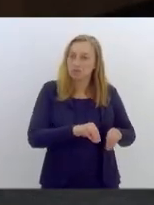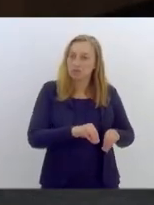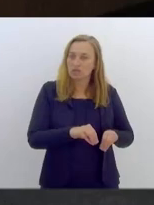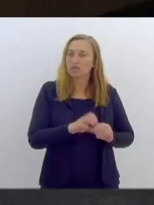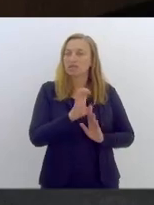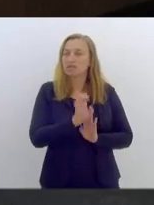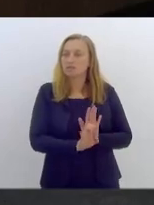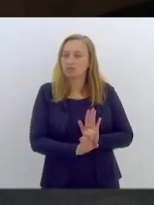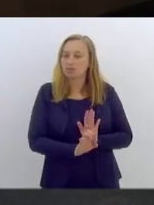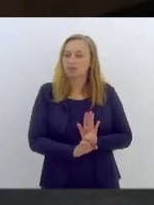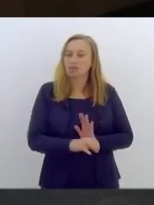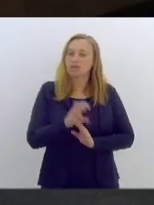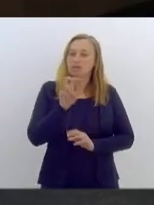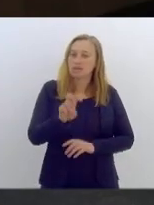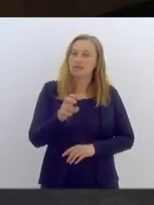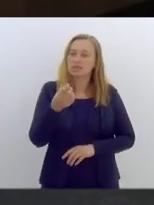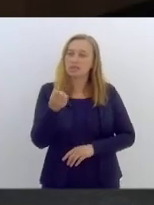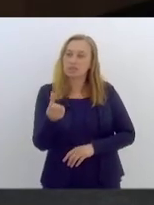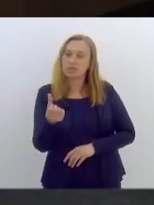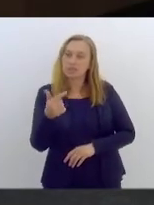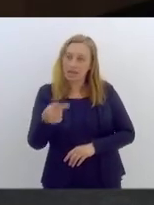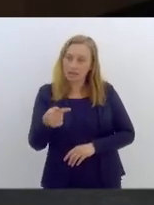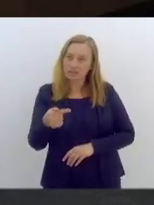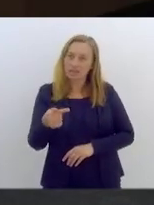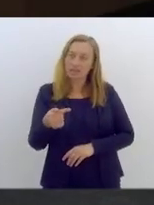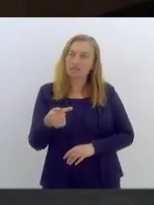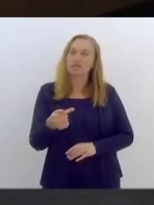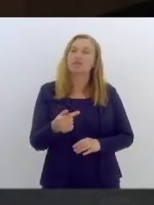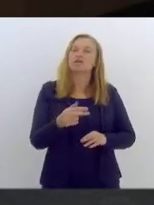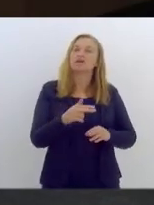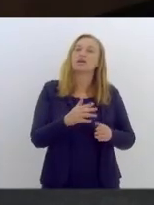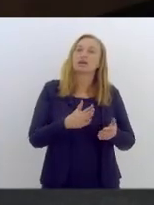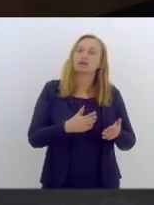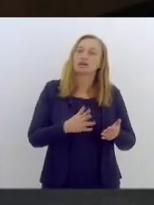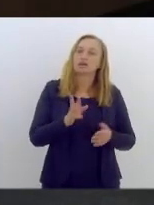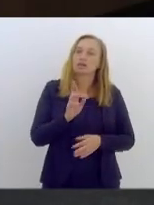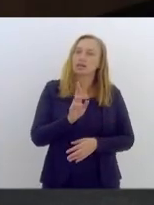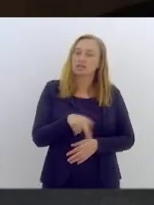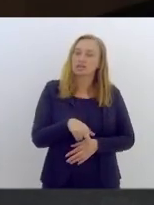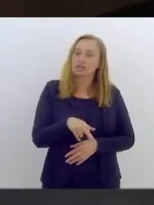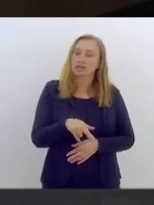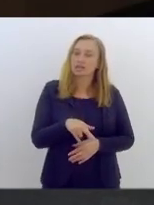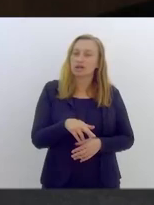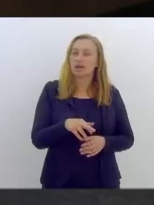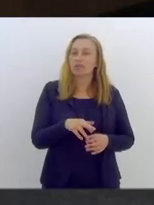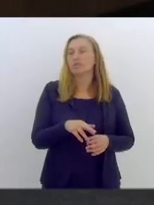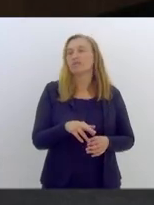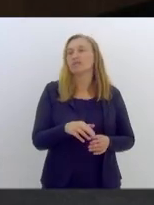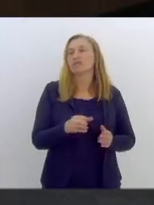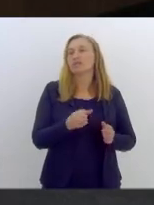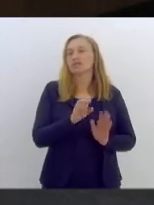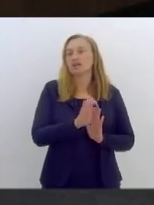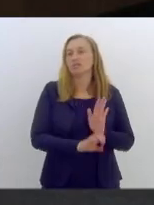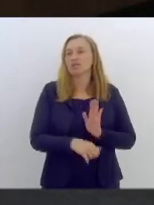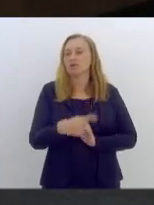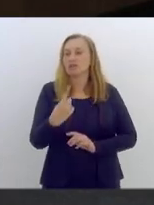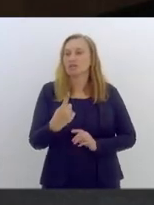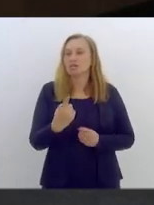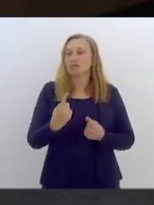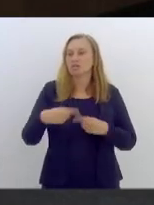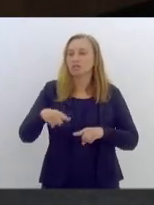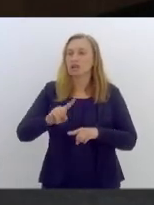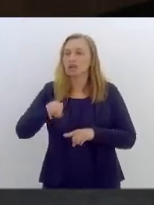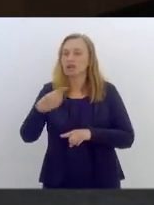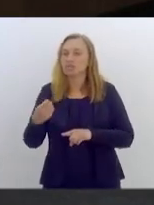Prejudicadas emendas número 5 e 7, pela rejeição da emenda 1, contrária às demais